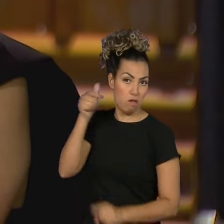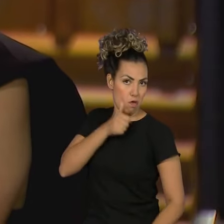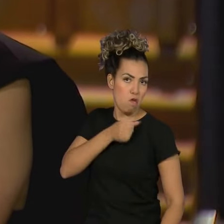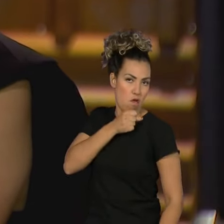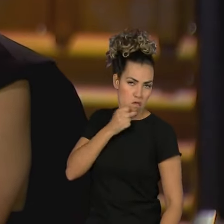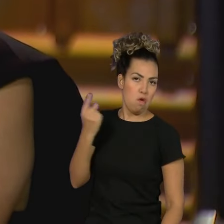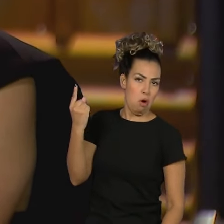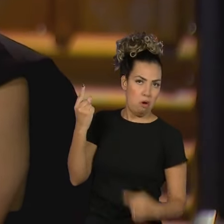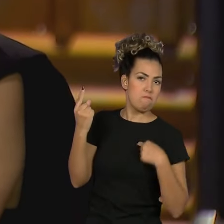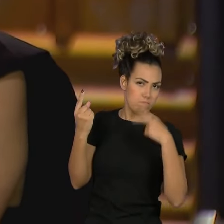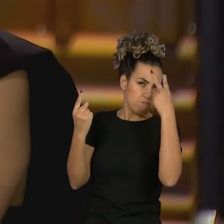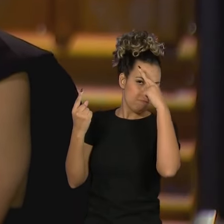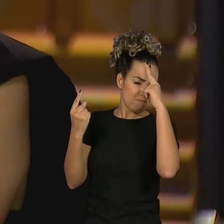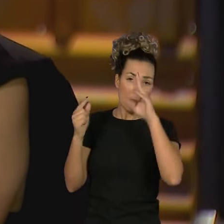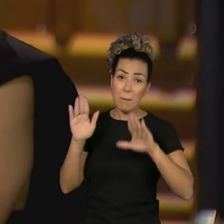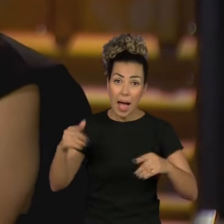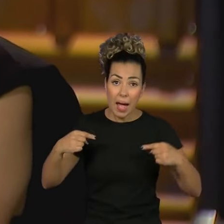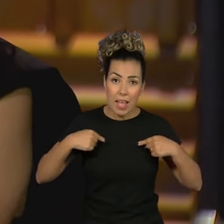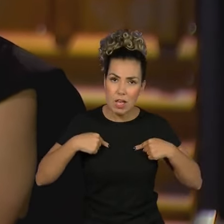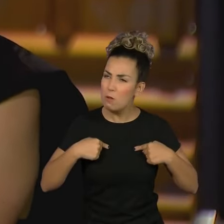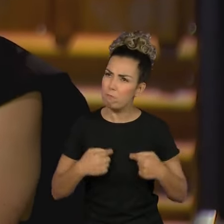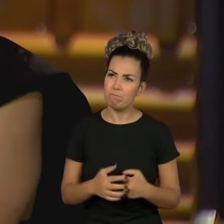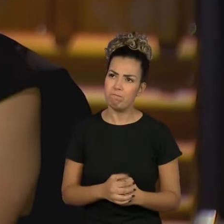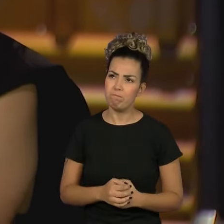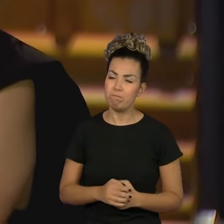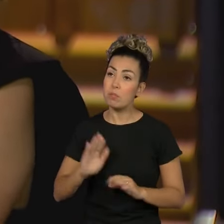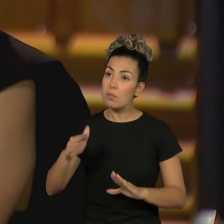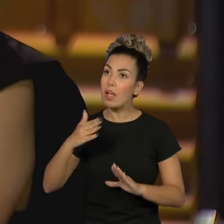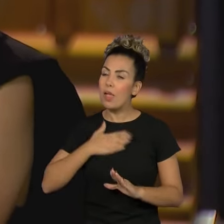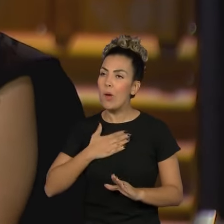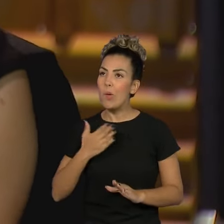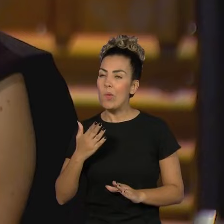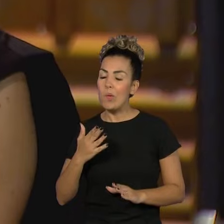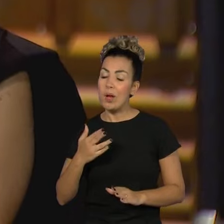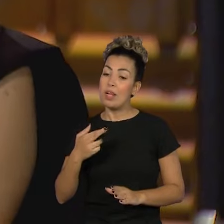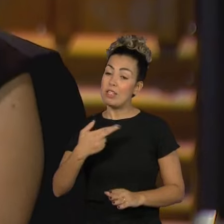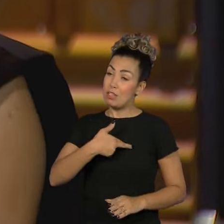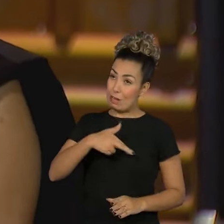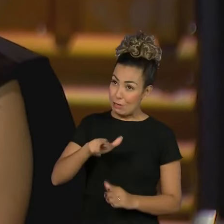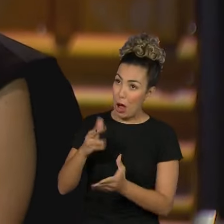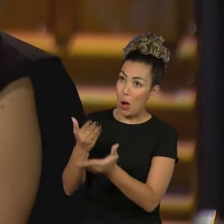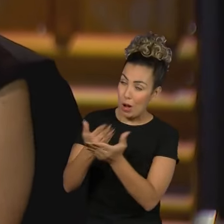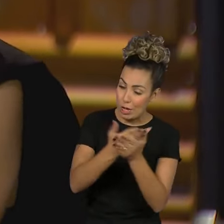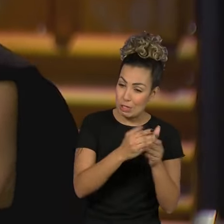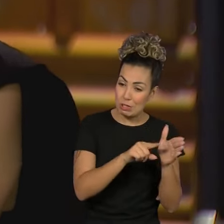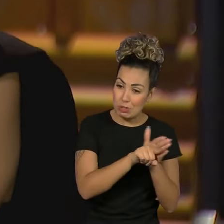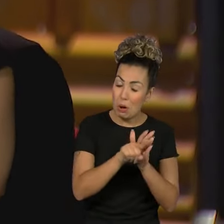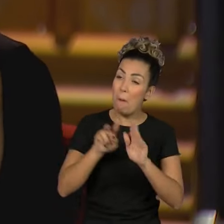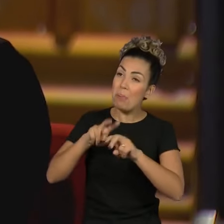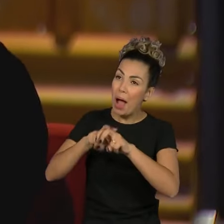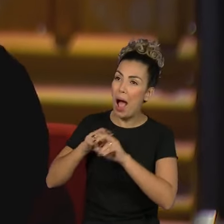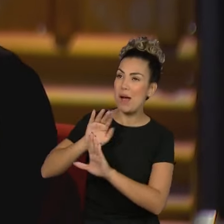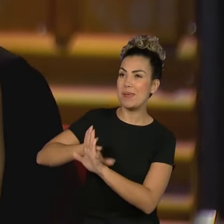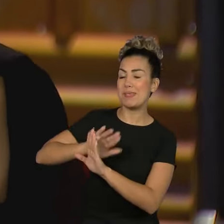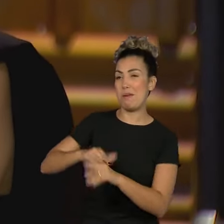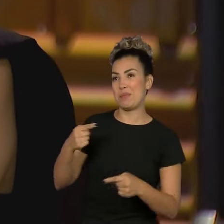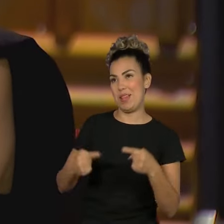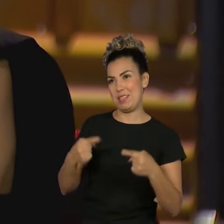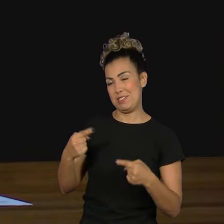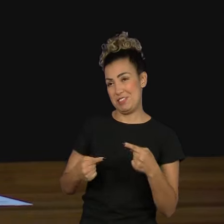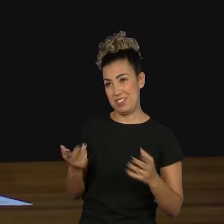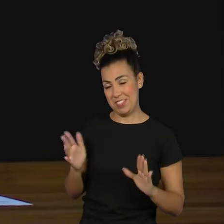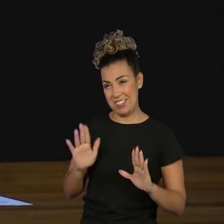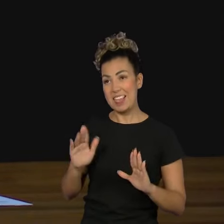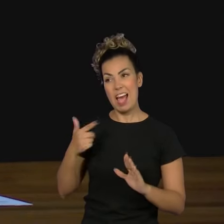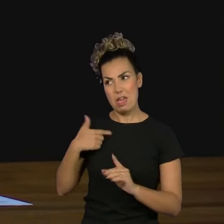na eu chego na religião pela política eu sou quase um Case do que a gente tá conversando aqui como